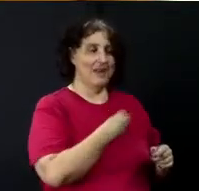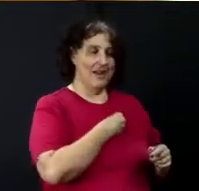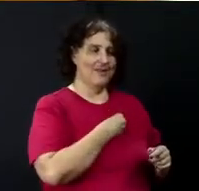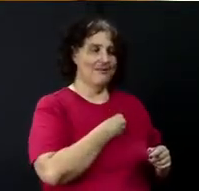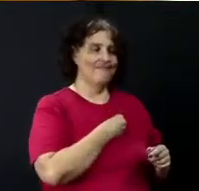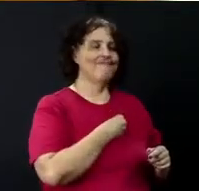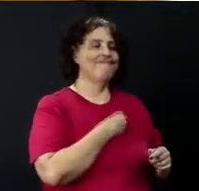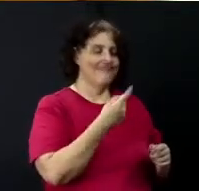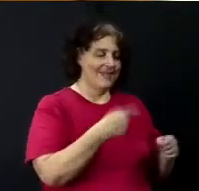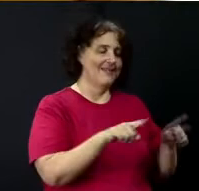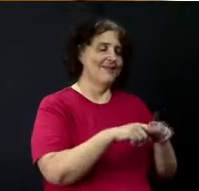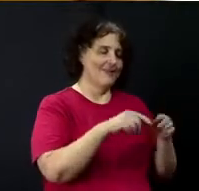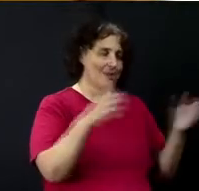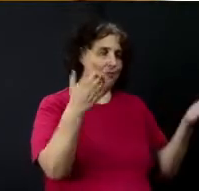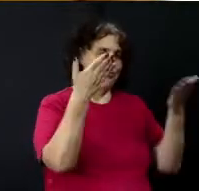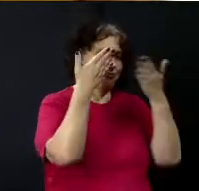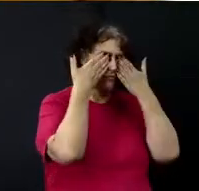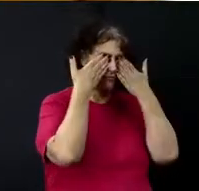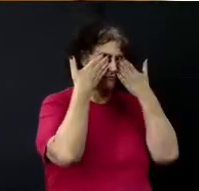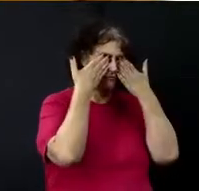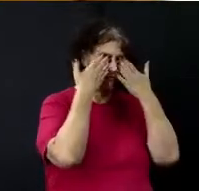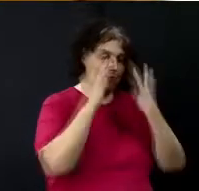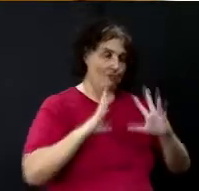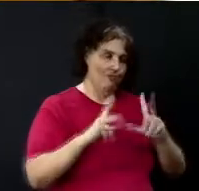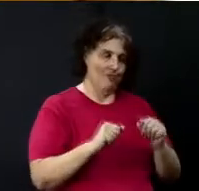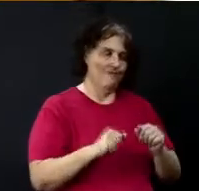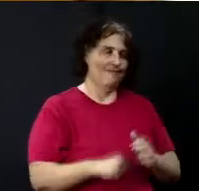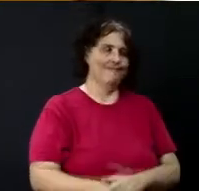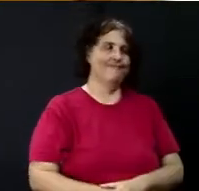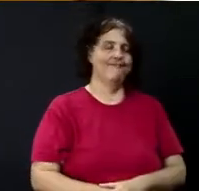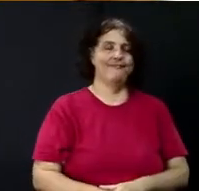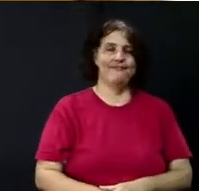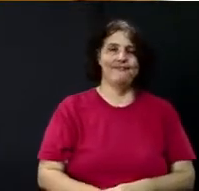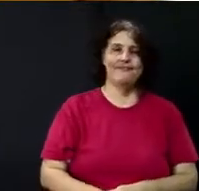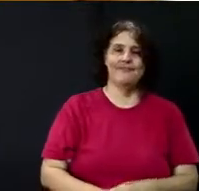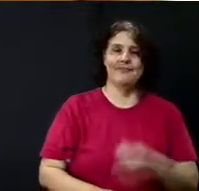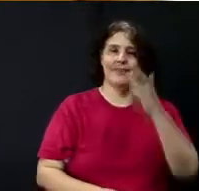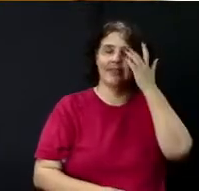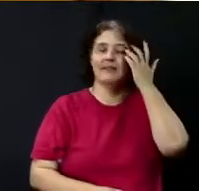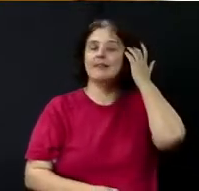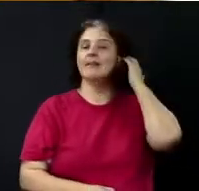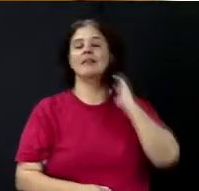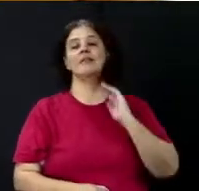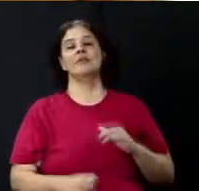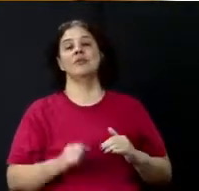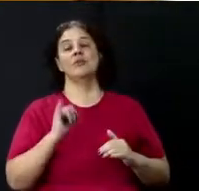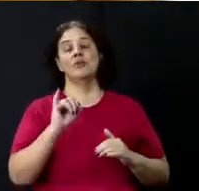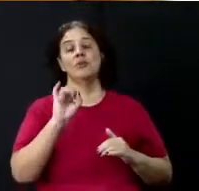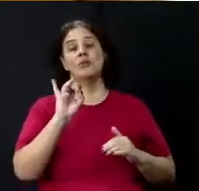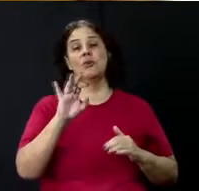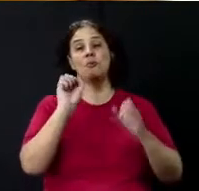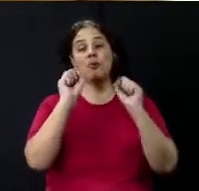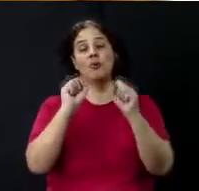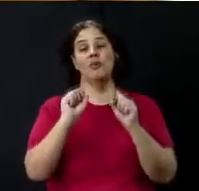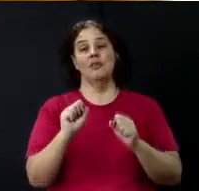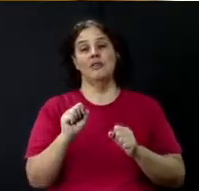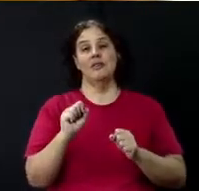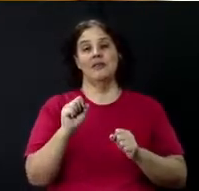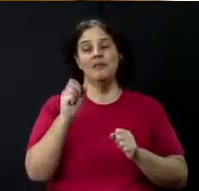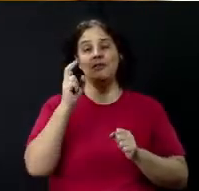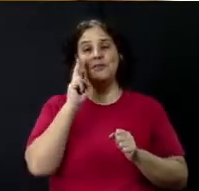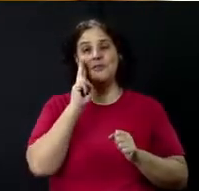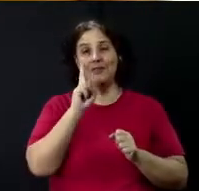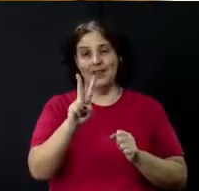mas na realidade só consegue ver quem receber do Senhor